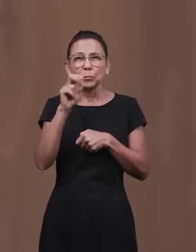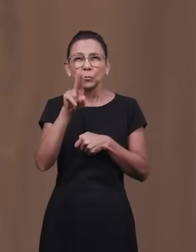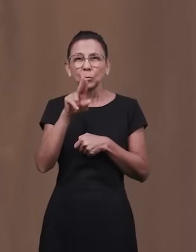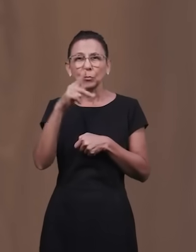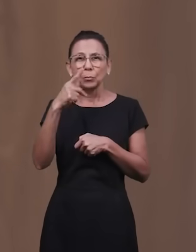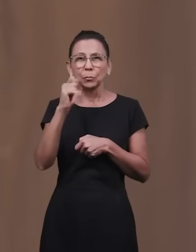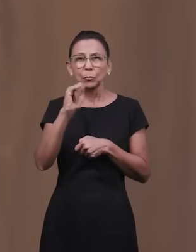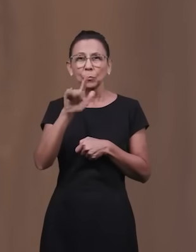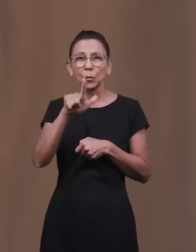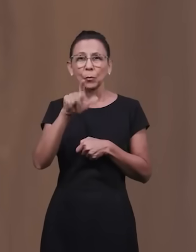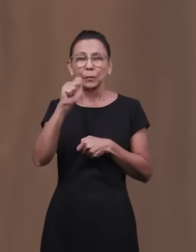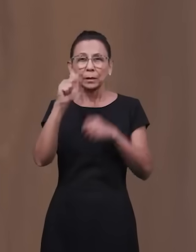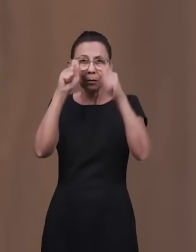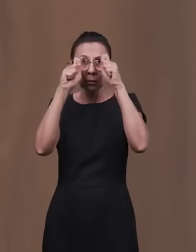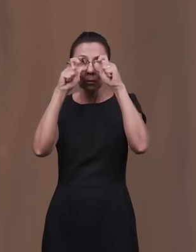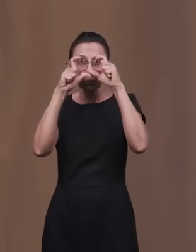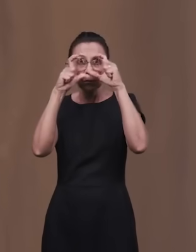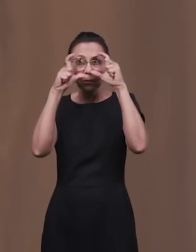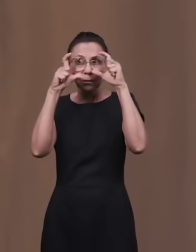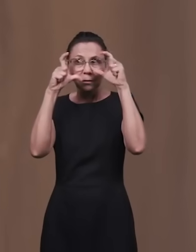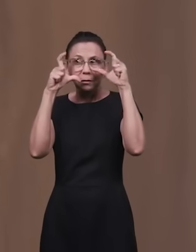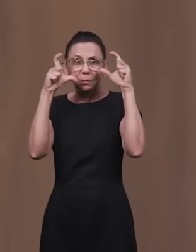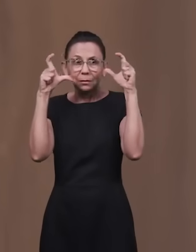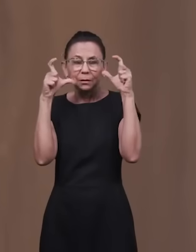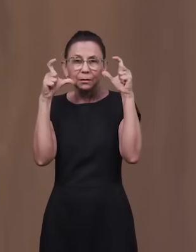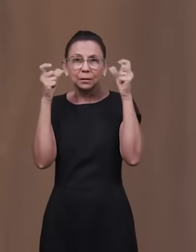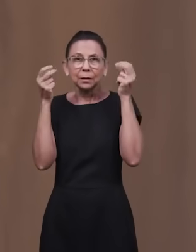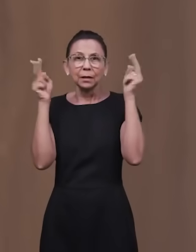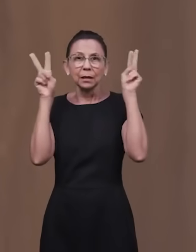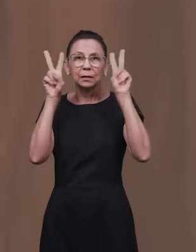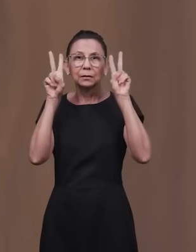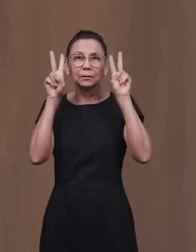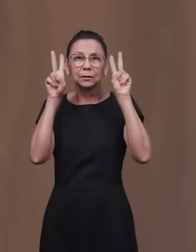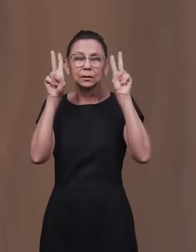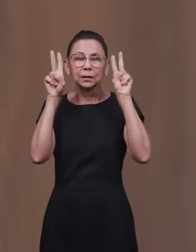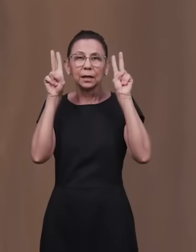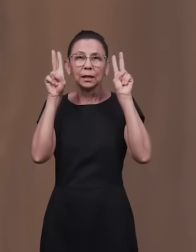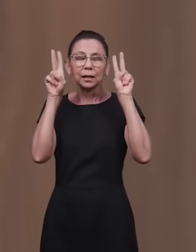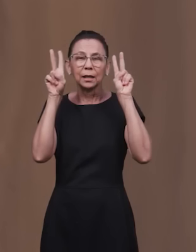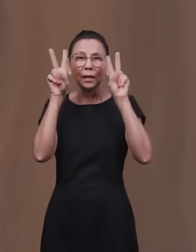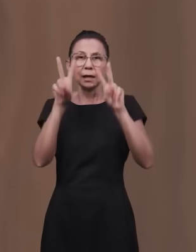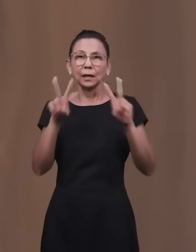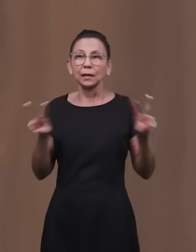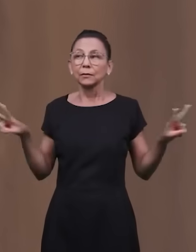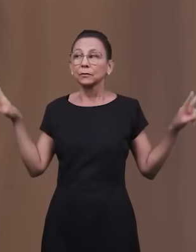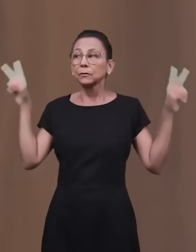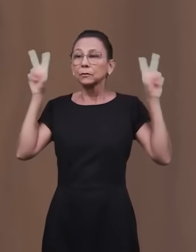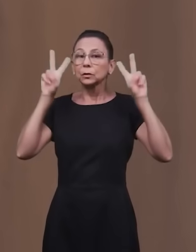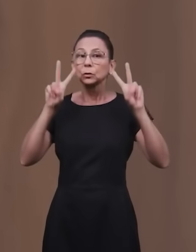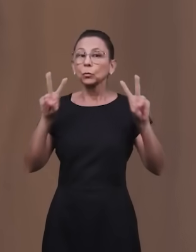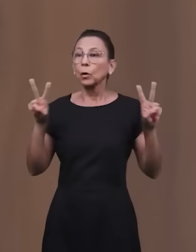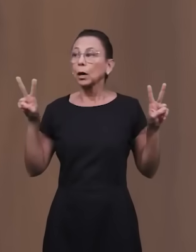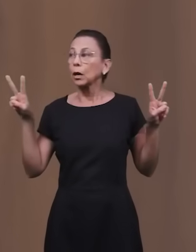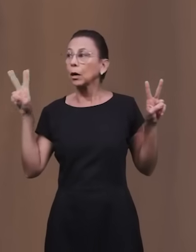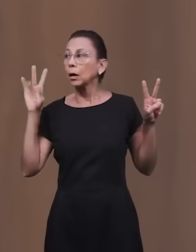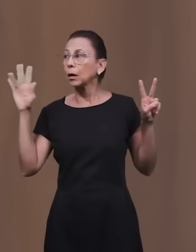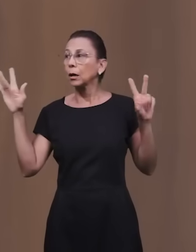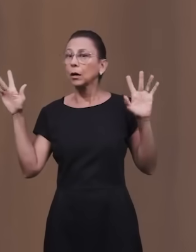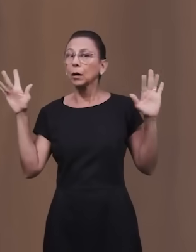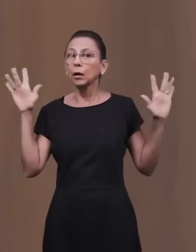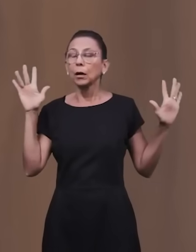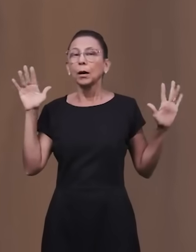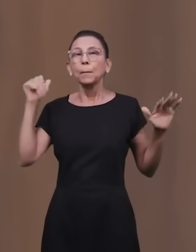sintoma, porque vai possibilitar visualizar as laterais para se vigiar. Todas essas estratégias,